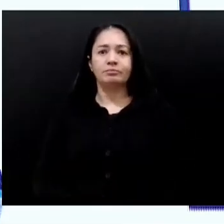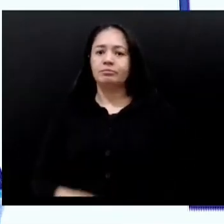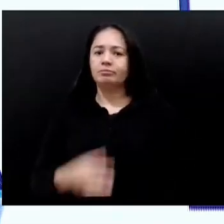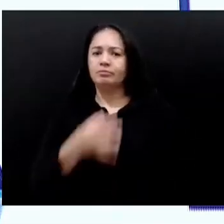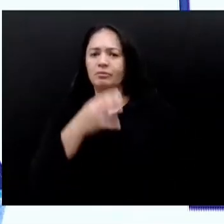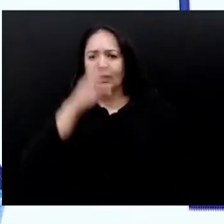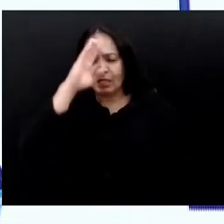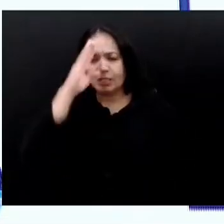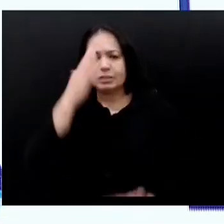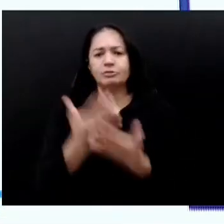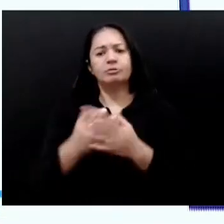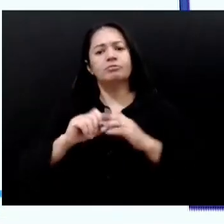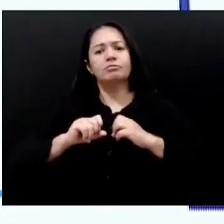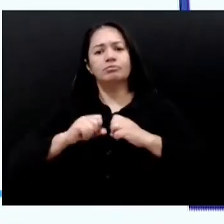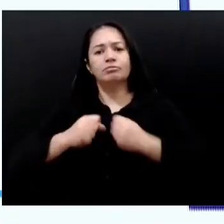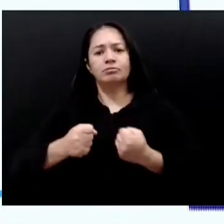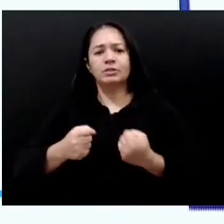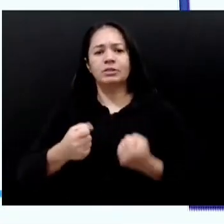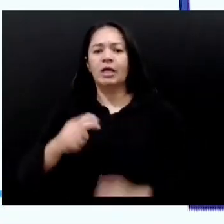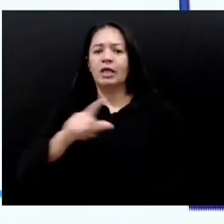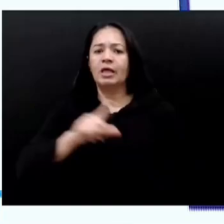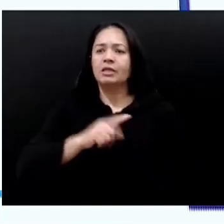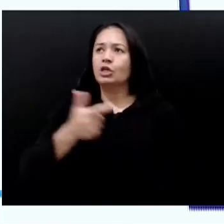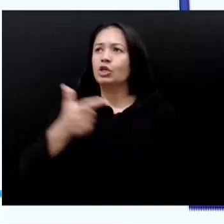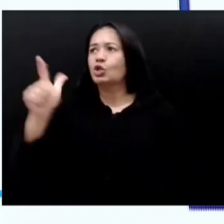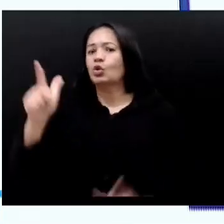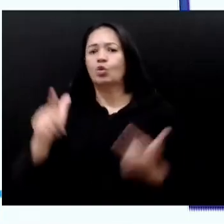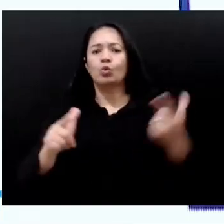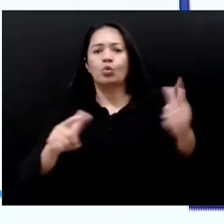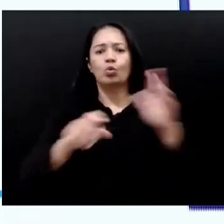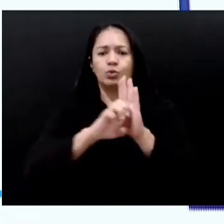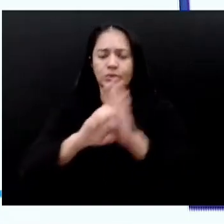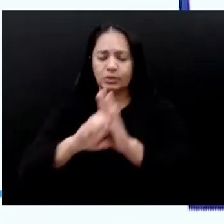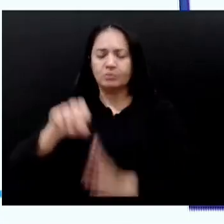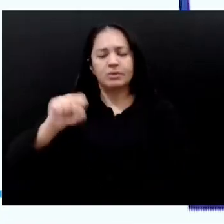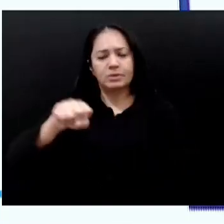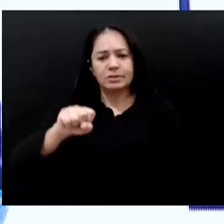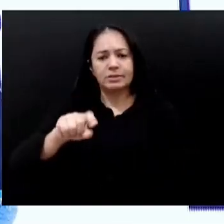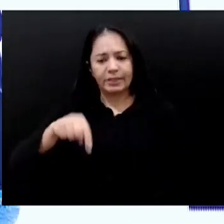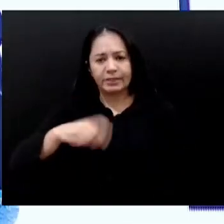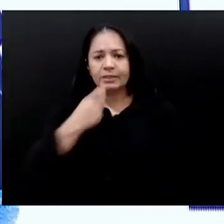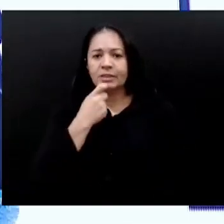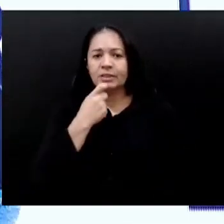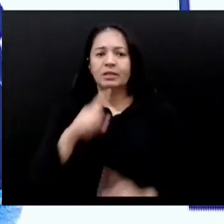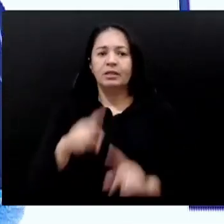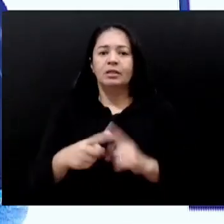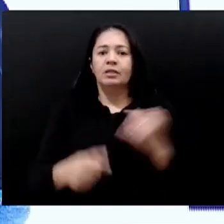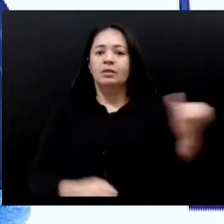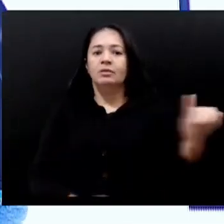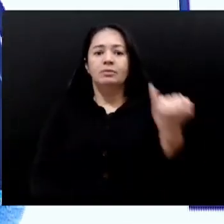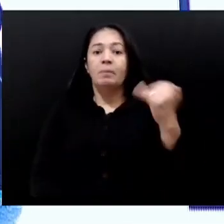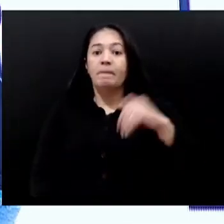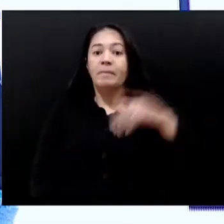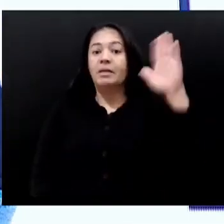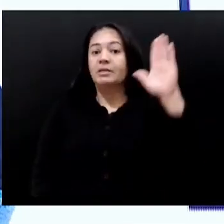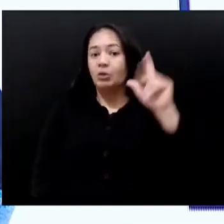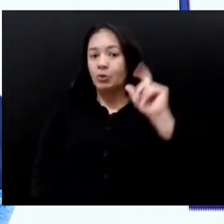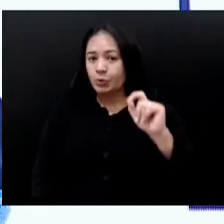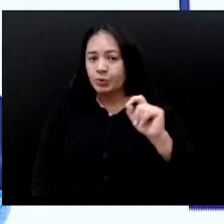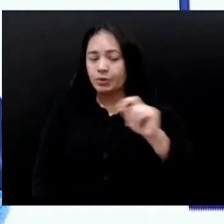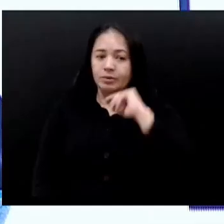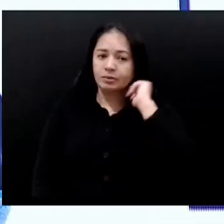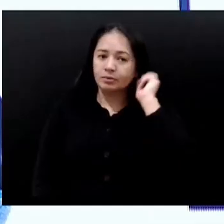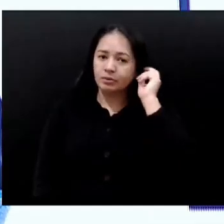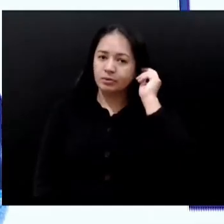Nós temos outros grandes exemplos nessa cidade de Campinas. E que o mais importante, além da sua